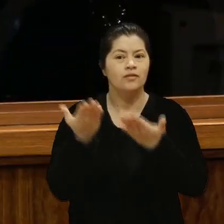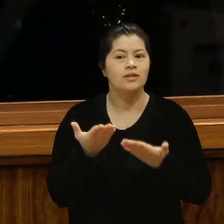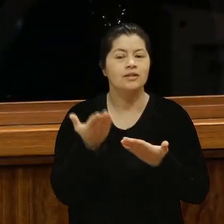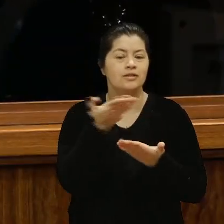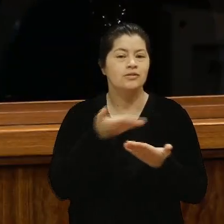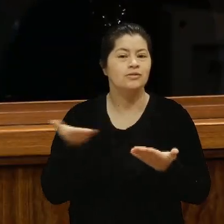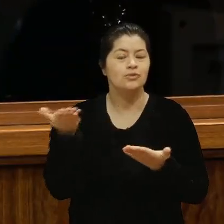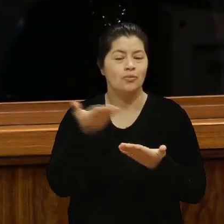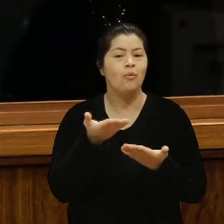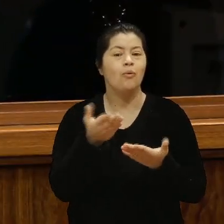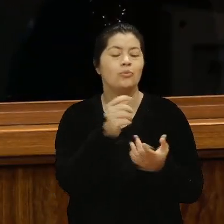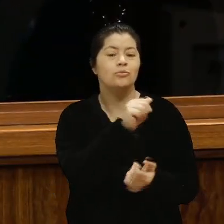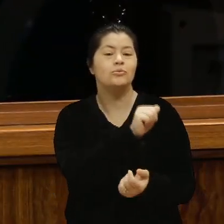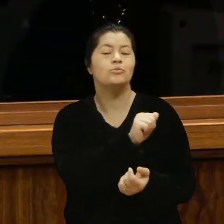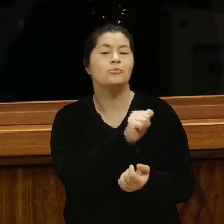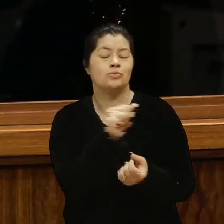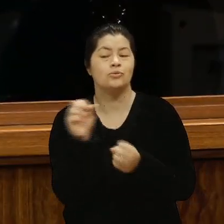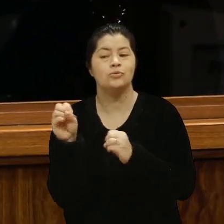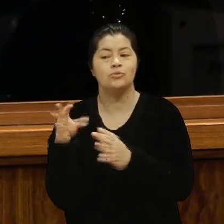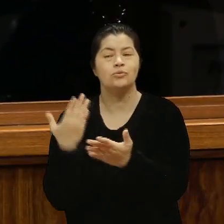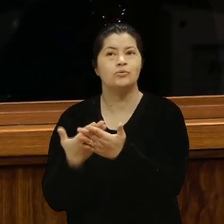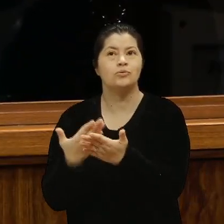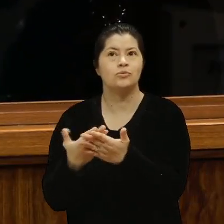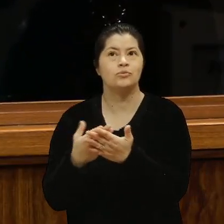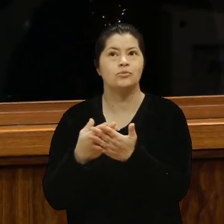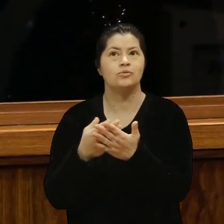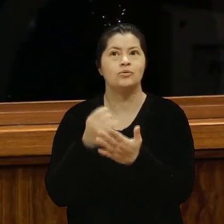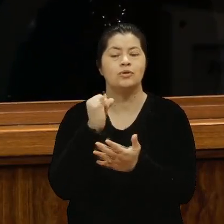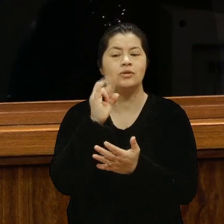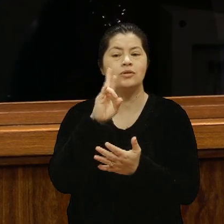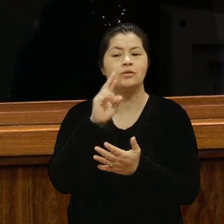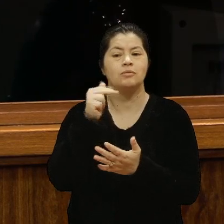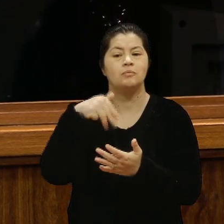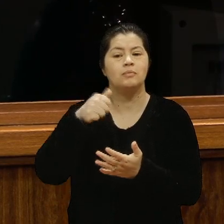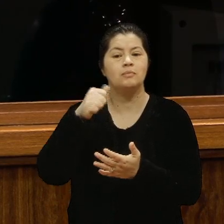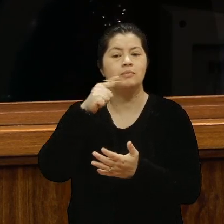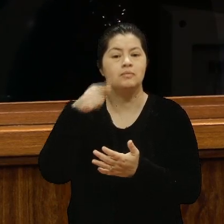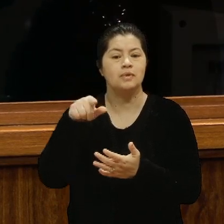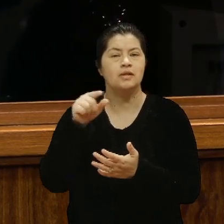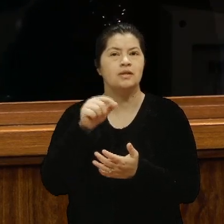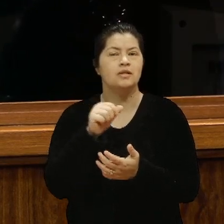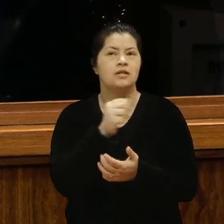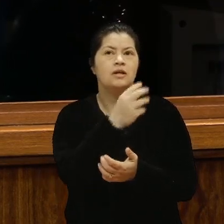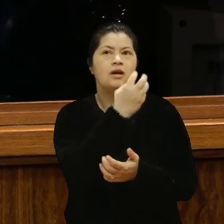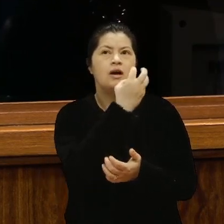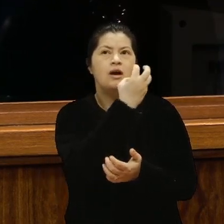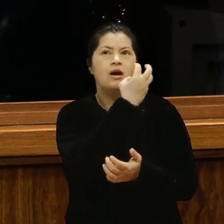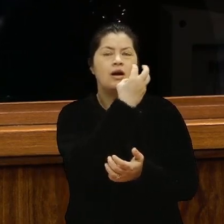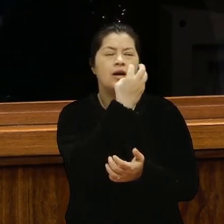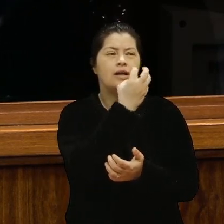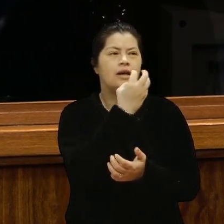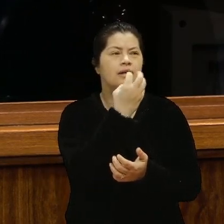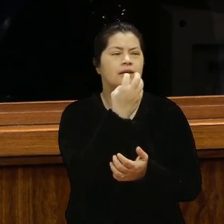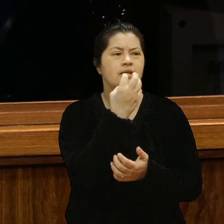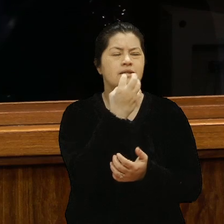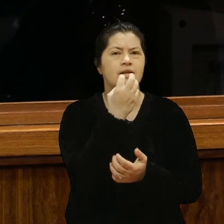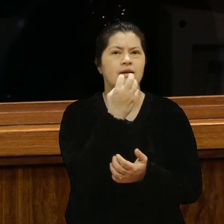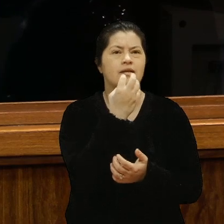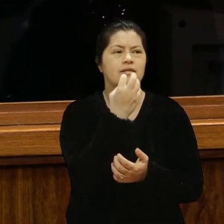bem-vindas, estudantes da Irmão Guerini, Escola de Ana Rec, né, uma escola também importante da nossa